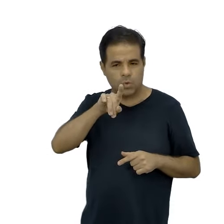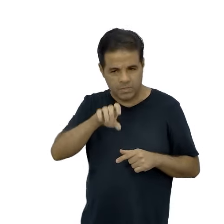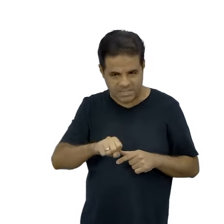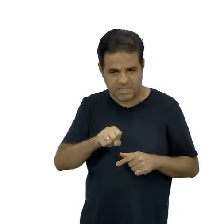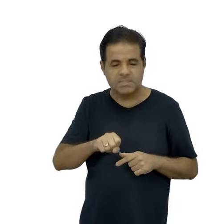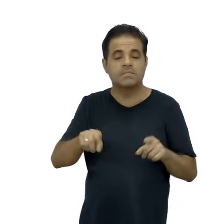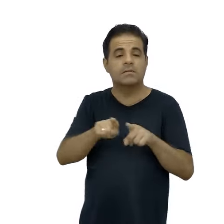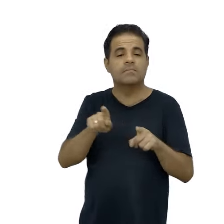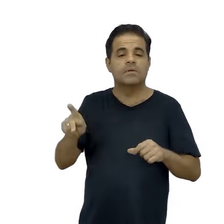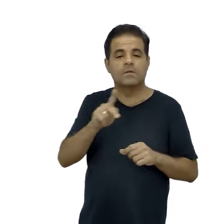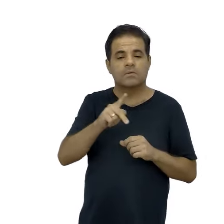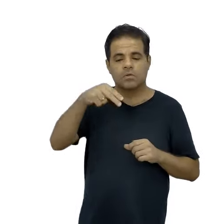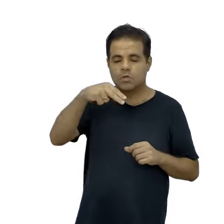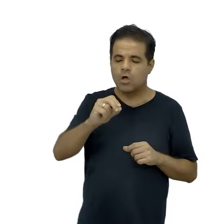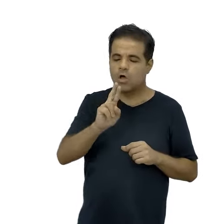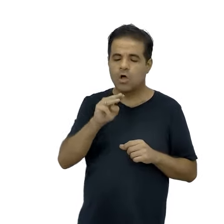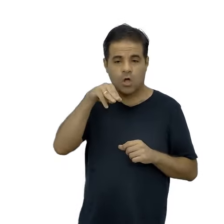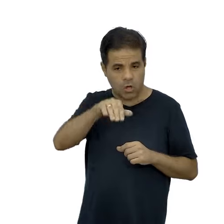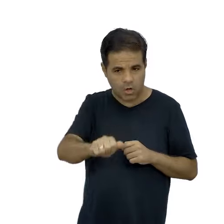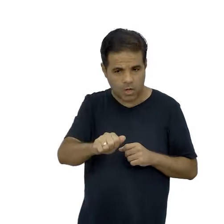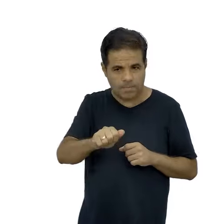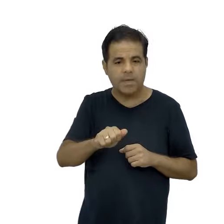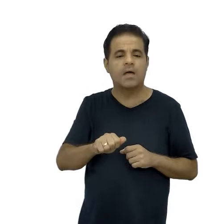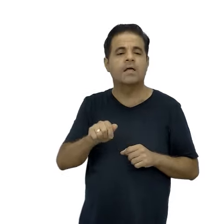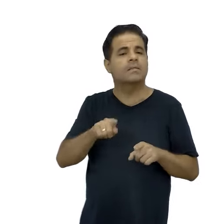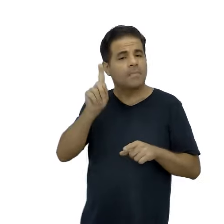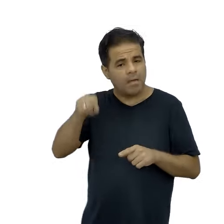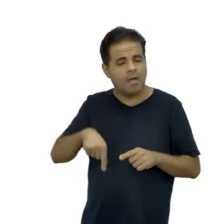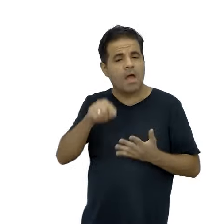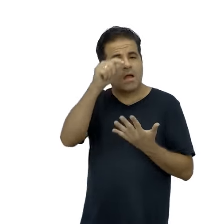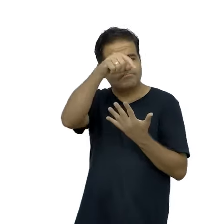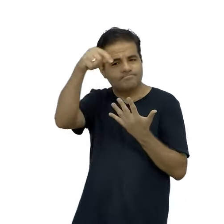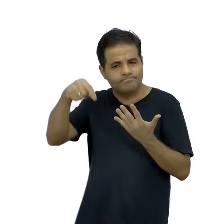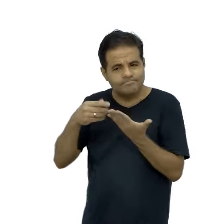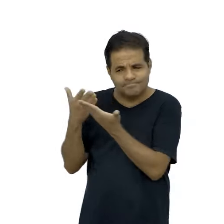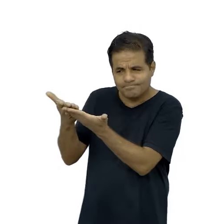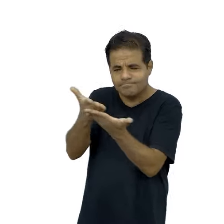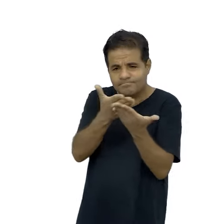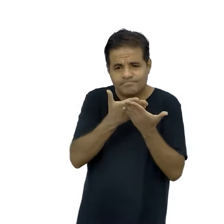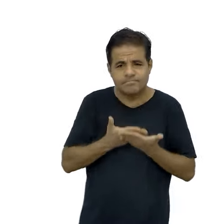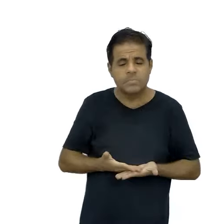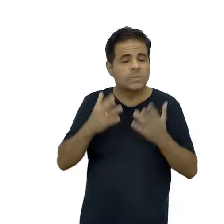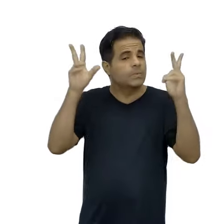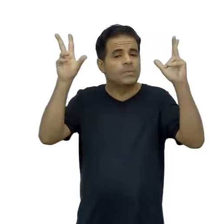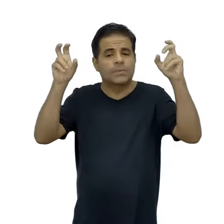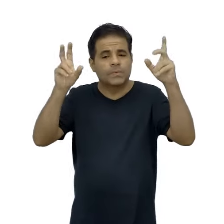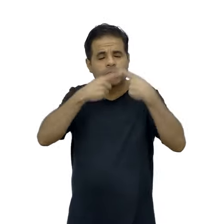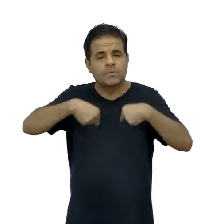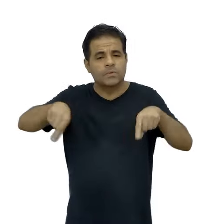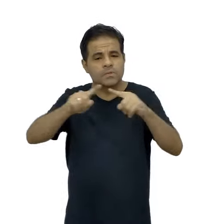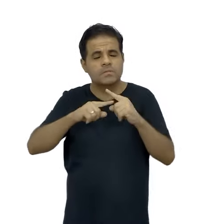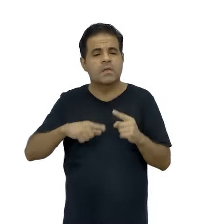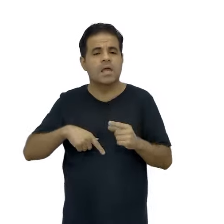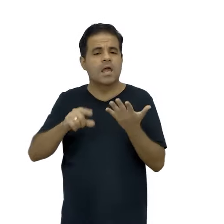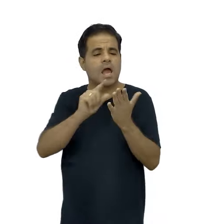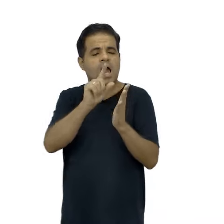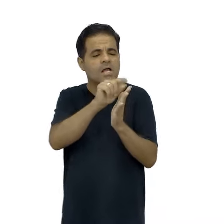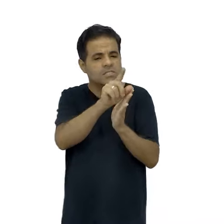também da professora Norma Olevato, né? O quanto elas estudam sobre isso, o quanto nós temos